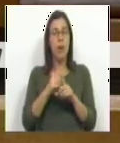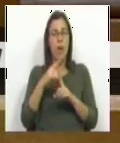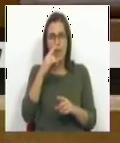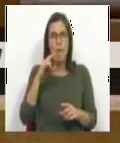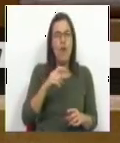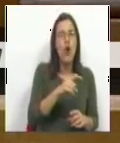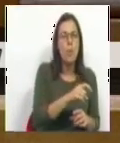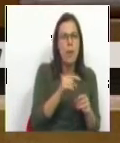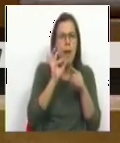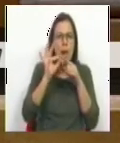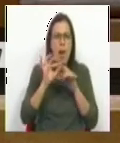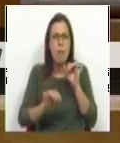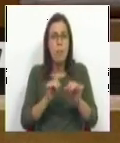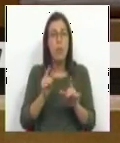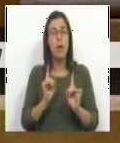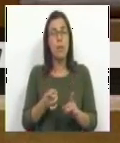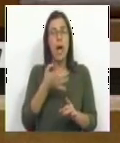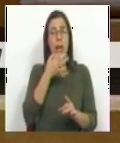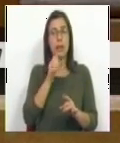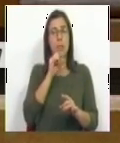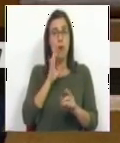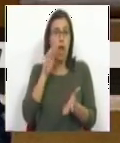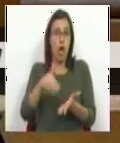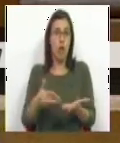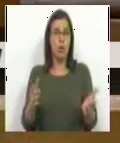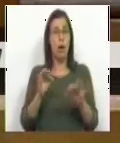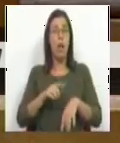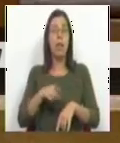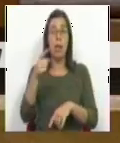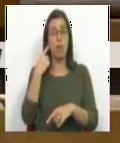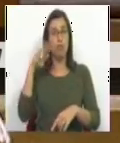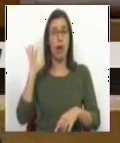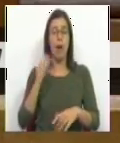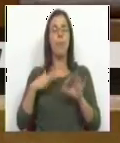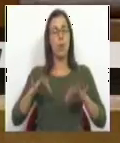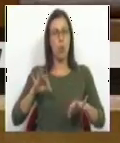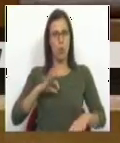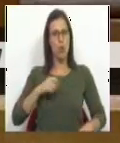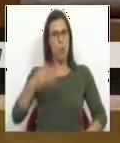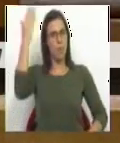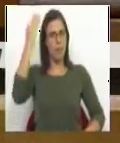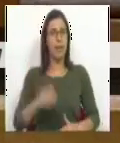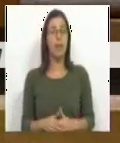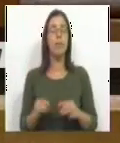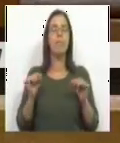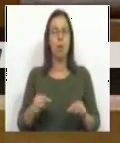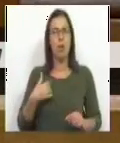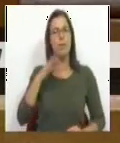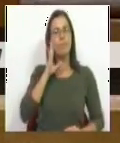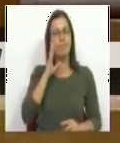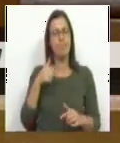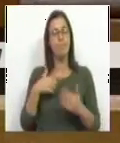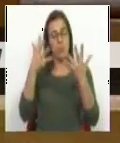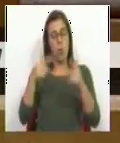formiguinha, trabalho detalhado, porque só assim podemos ter resultados. Para concluir, Sra. Deputada, já ultrapassou o seu tempo. E concluo, Sr. Presidente. Hoje sabemos que